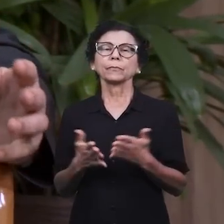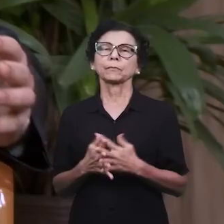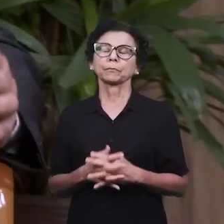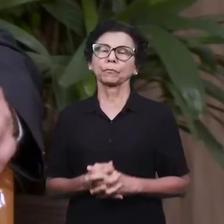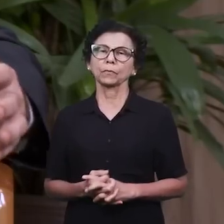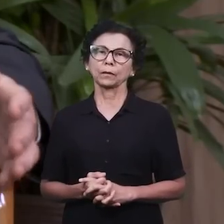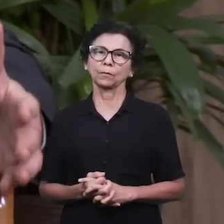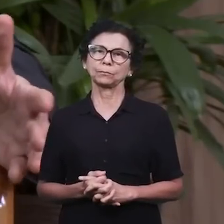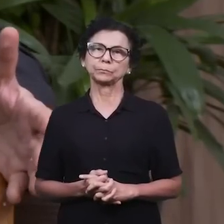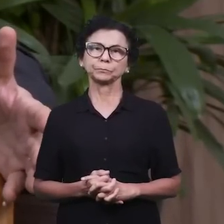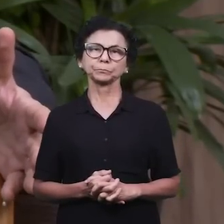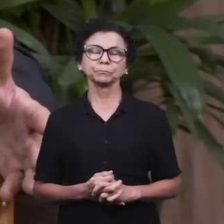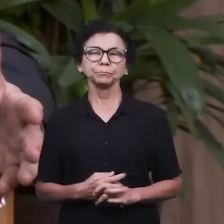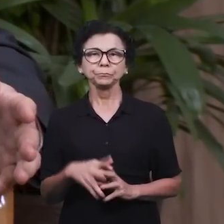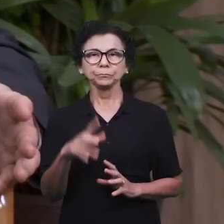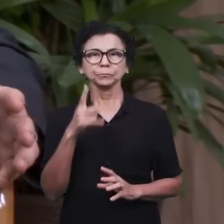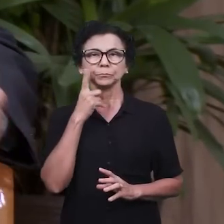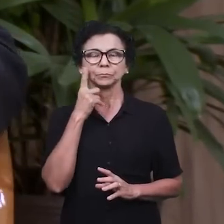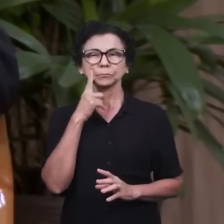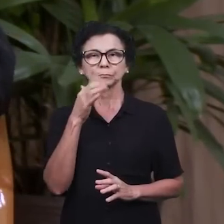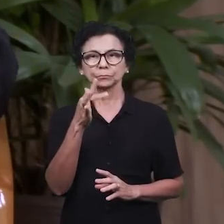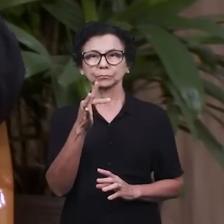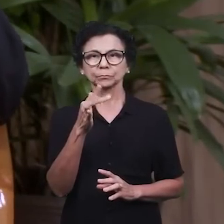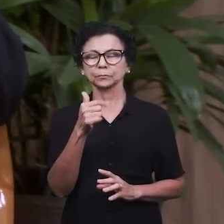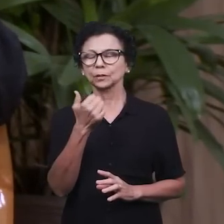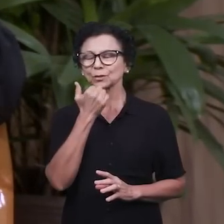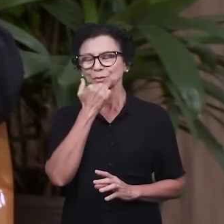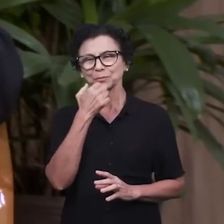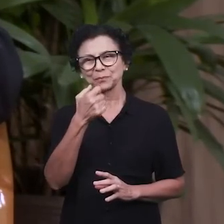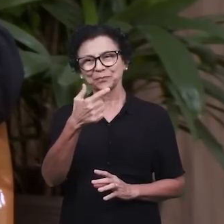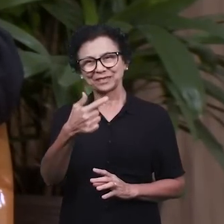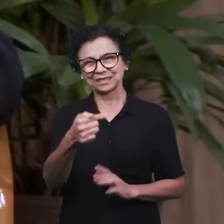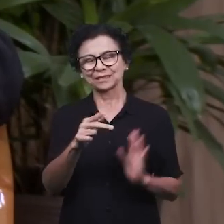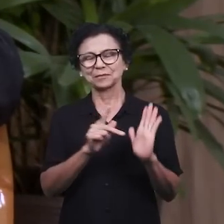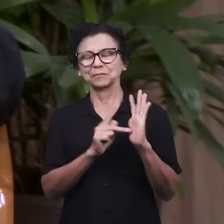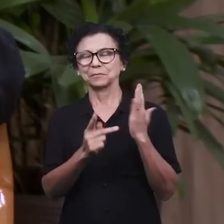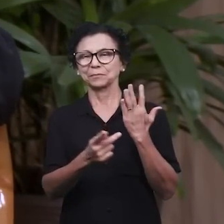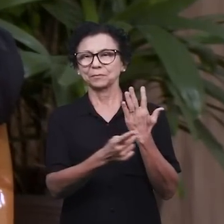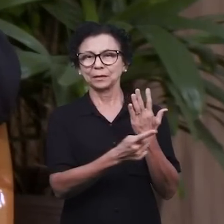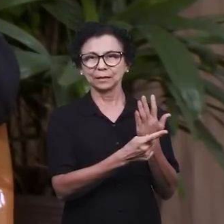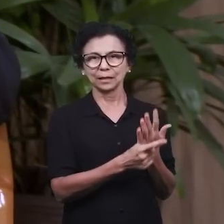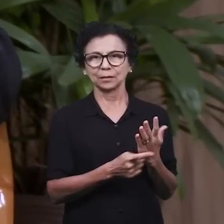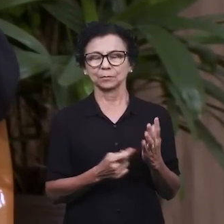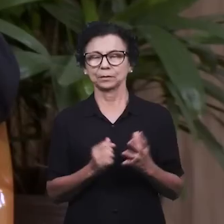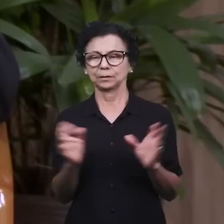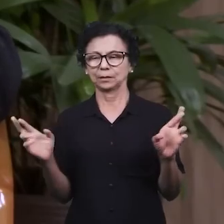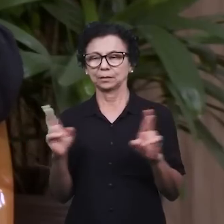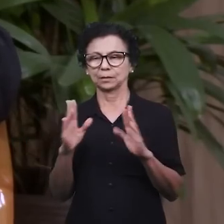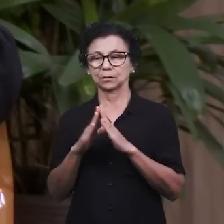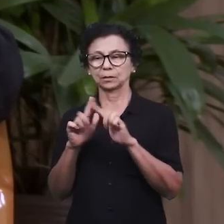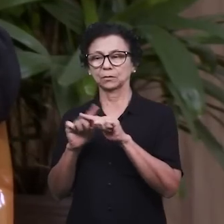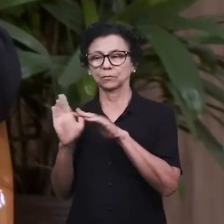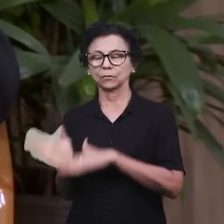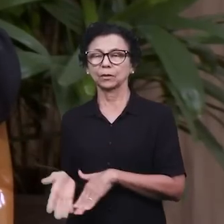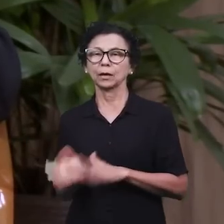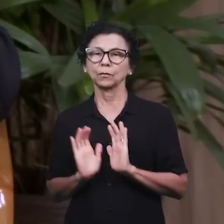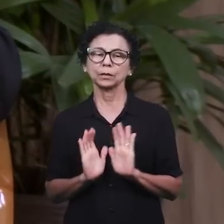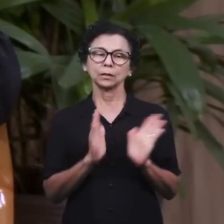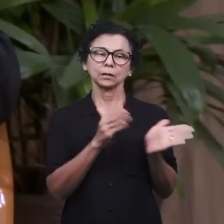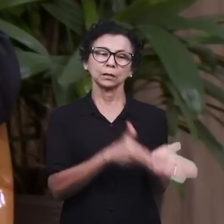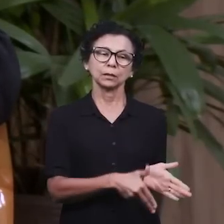uma das operações do Espírito de Deus e que Isaías certamente 11. vamos nos aprofundar novamente. Vamos voltar a isso. Mas hoje